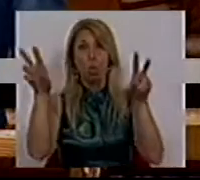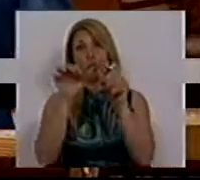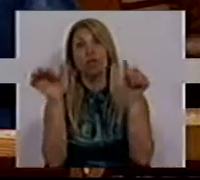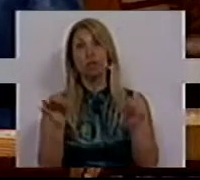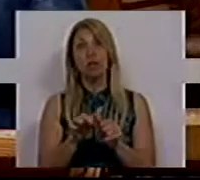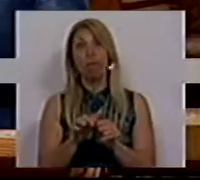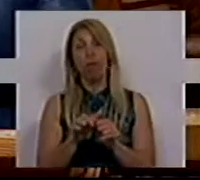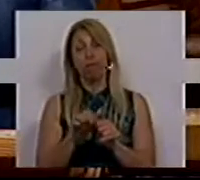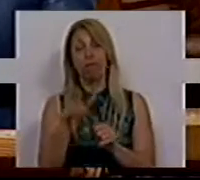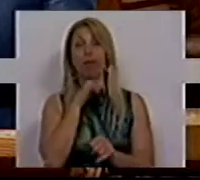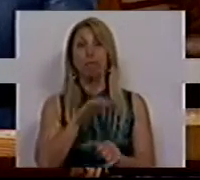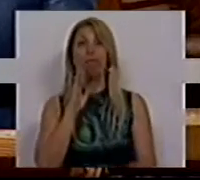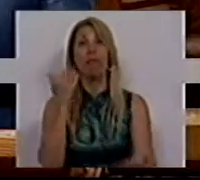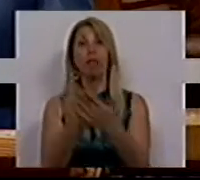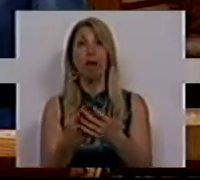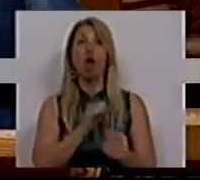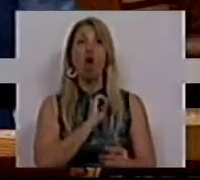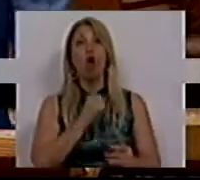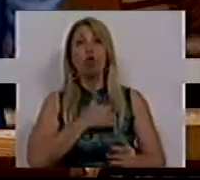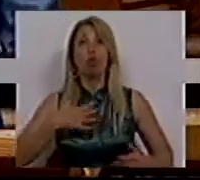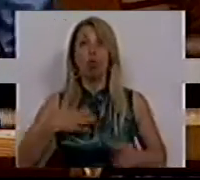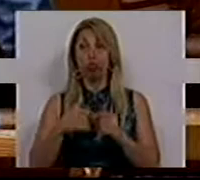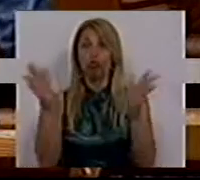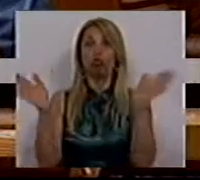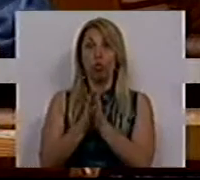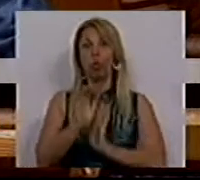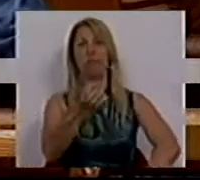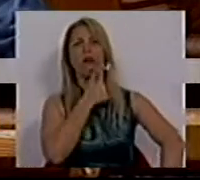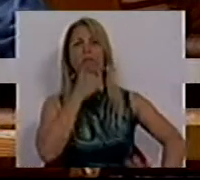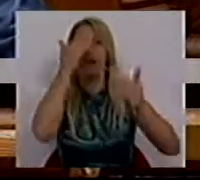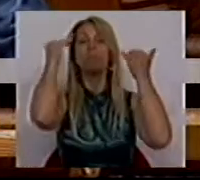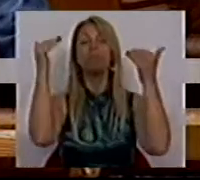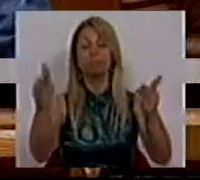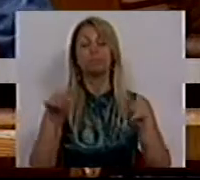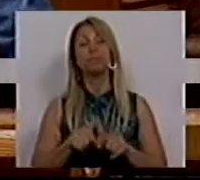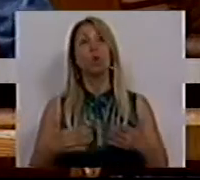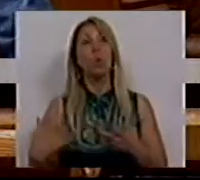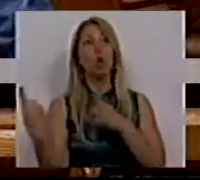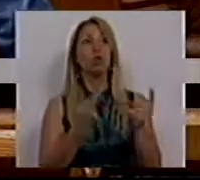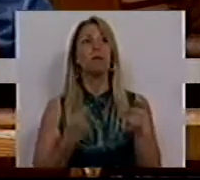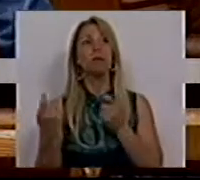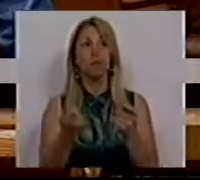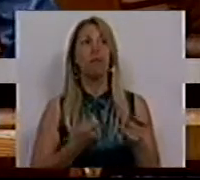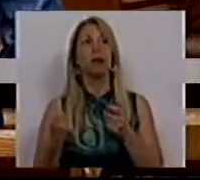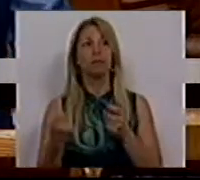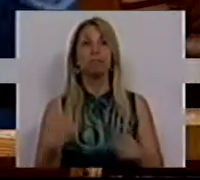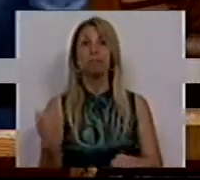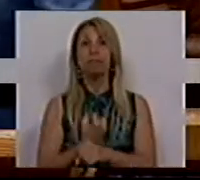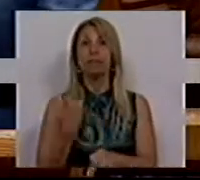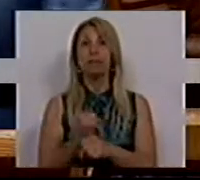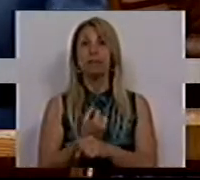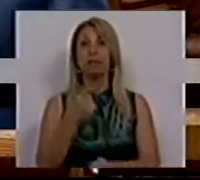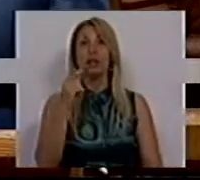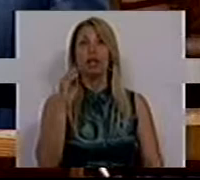donos disto tudo fazerem o que querem. Hoje, enquanto temos este debate, as ações do Espírito